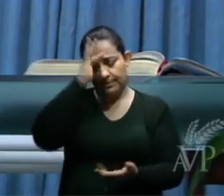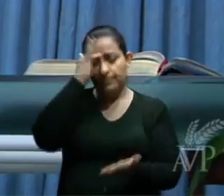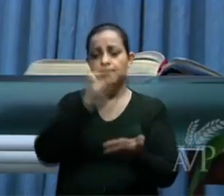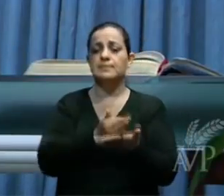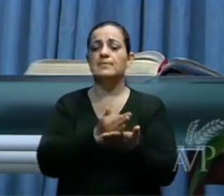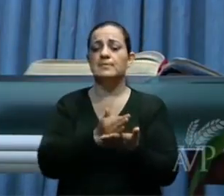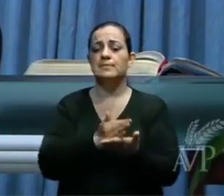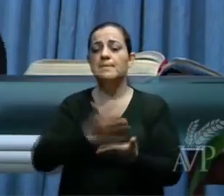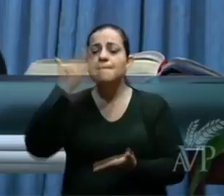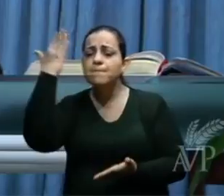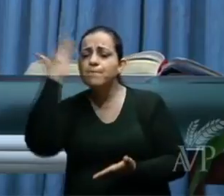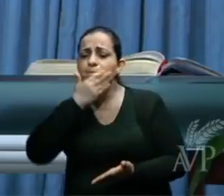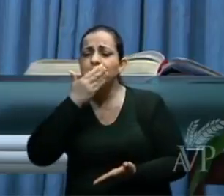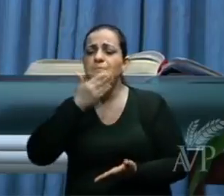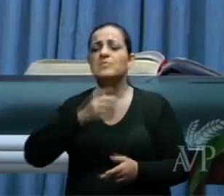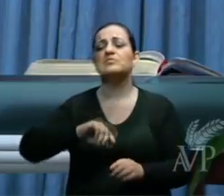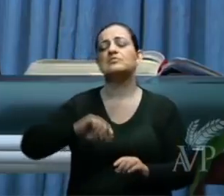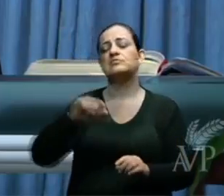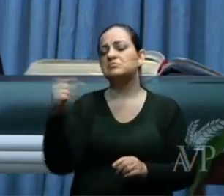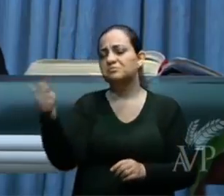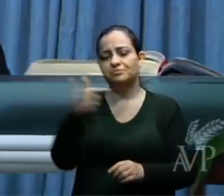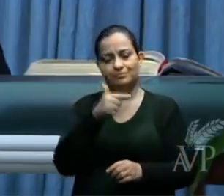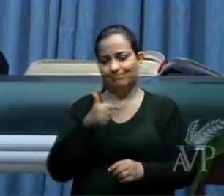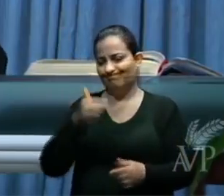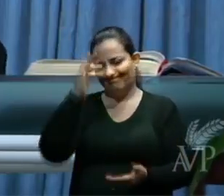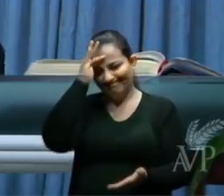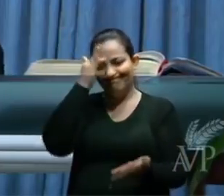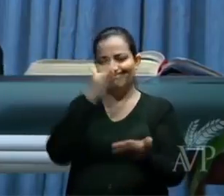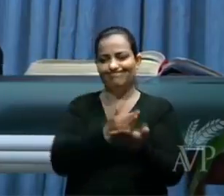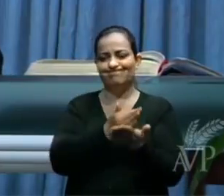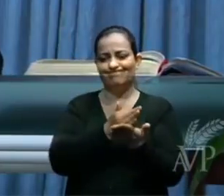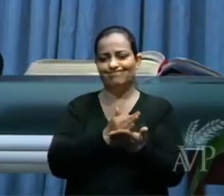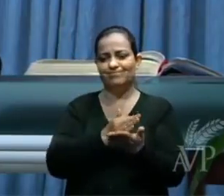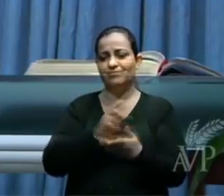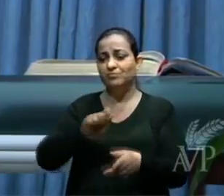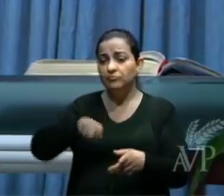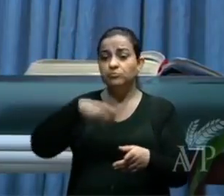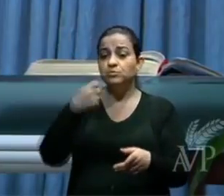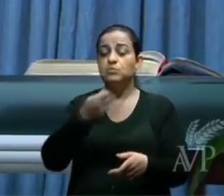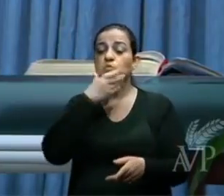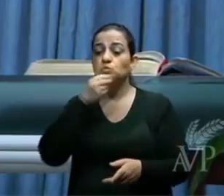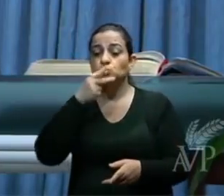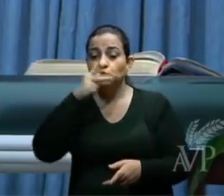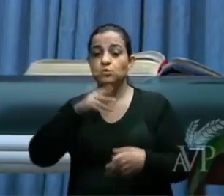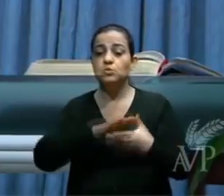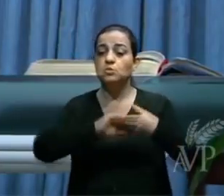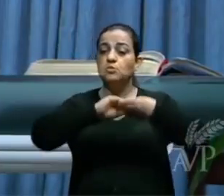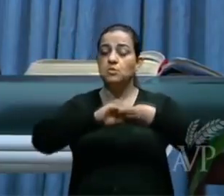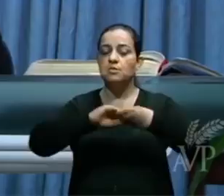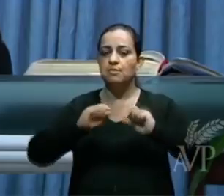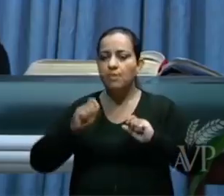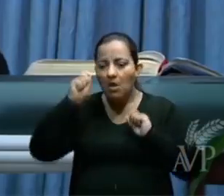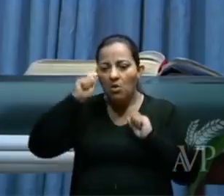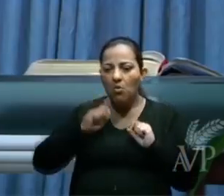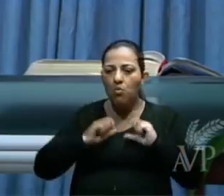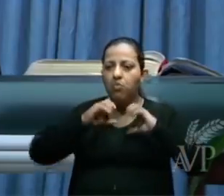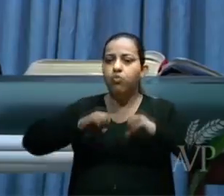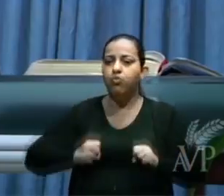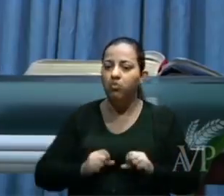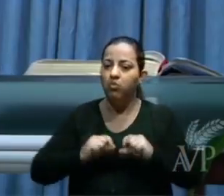prova que não houve má fé que foi dada àqueles sinal profeta na mão para aumentar a fé do